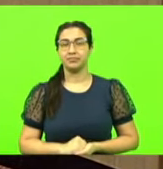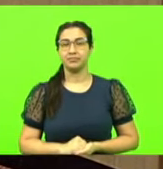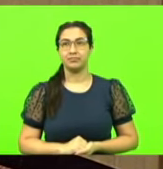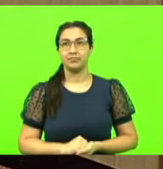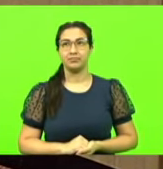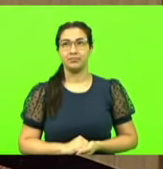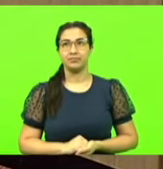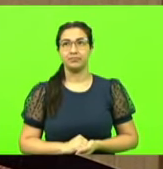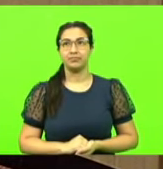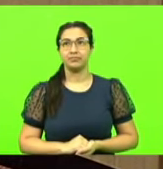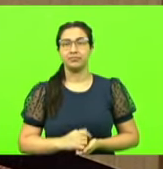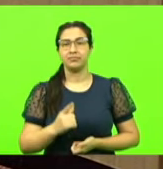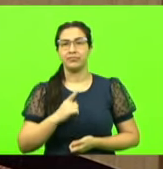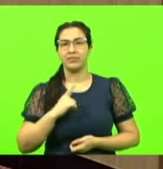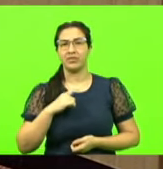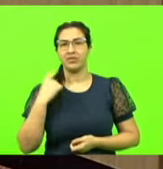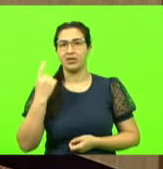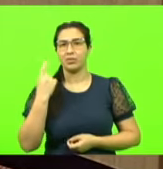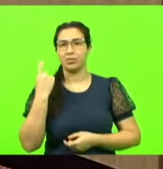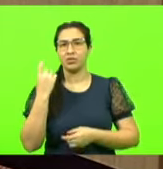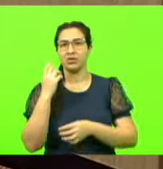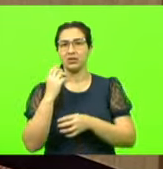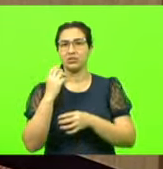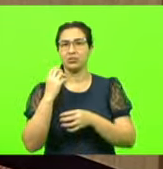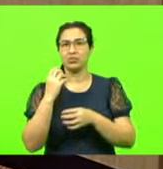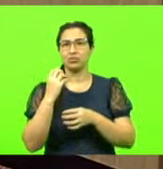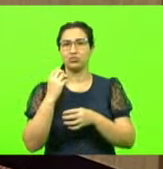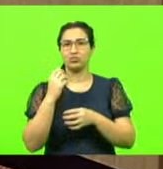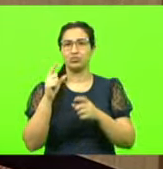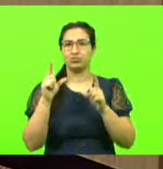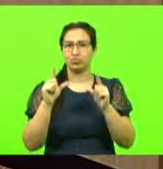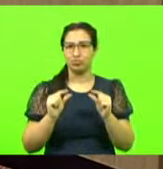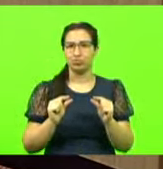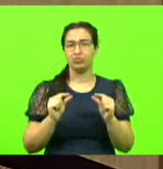Nós temos um quórum baixo para a deliberação dos vetos.